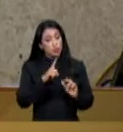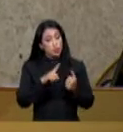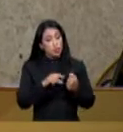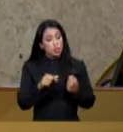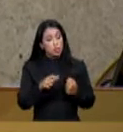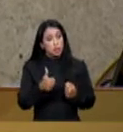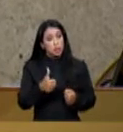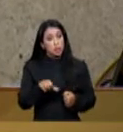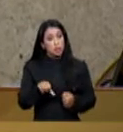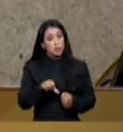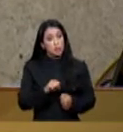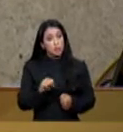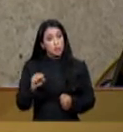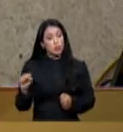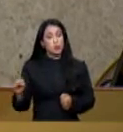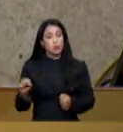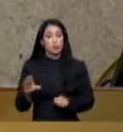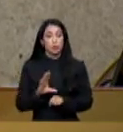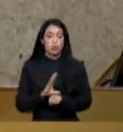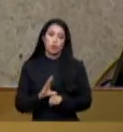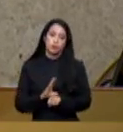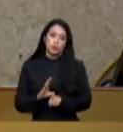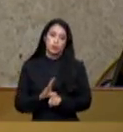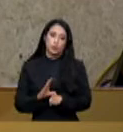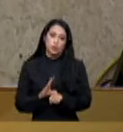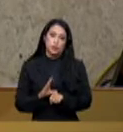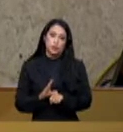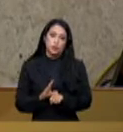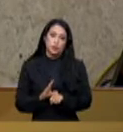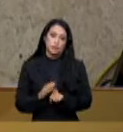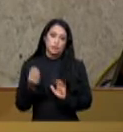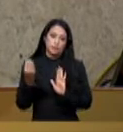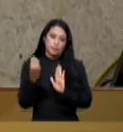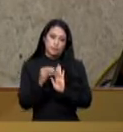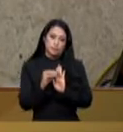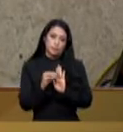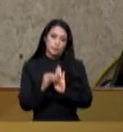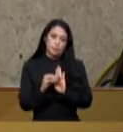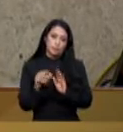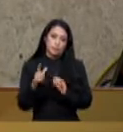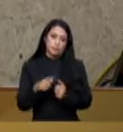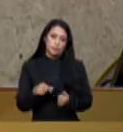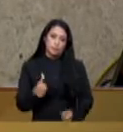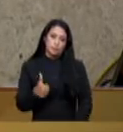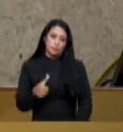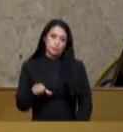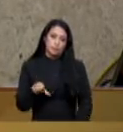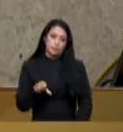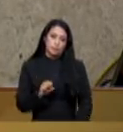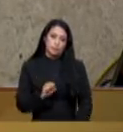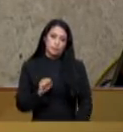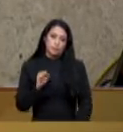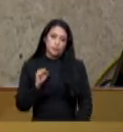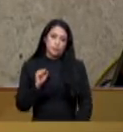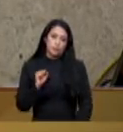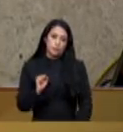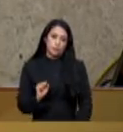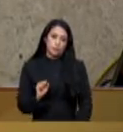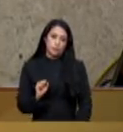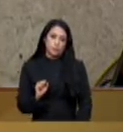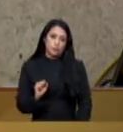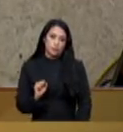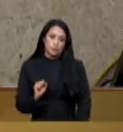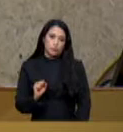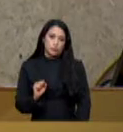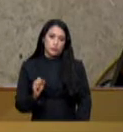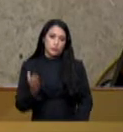artigo 198 da Constituição Federal. Verbis, artigo 198.